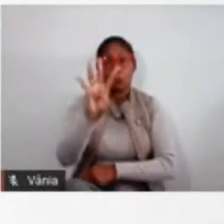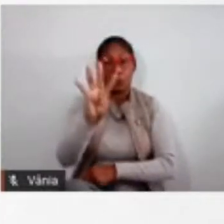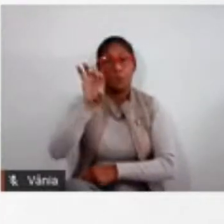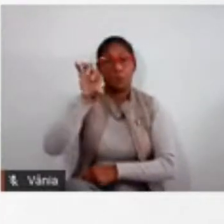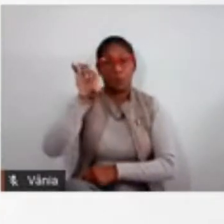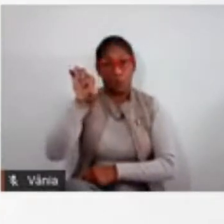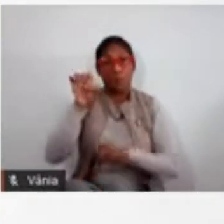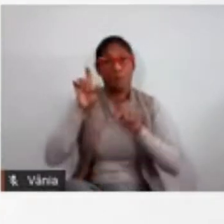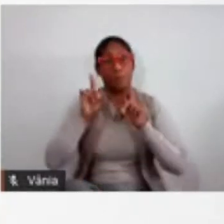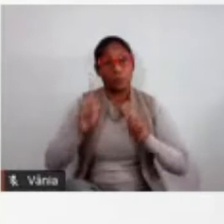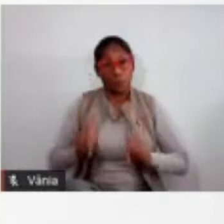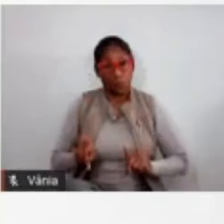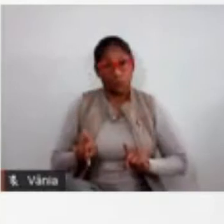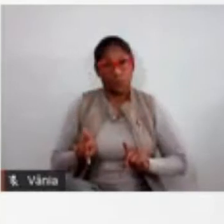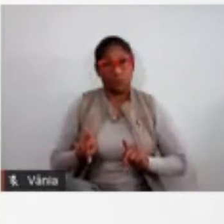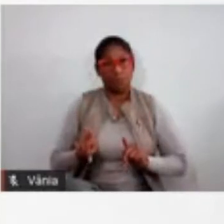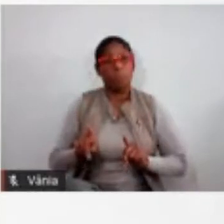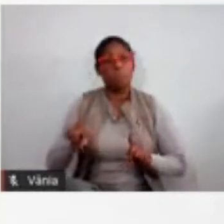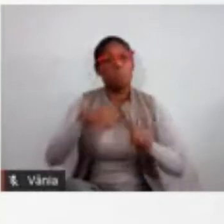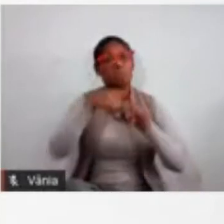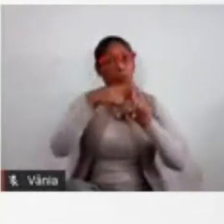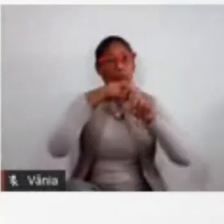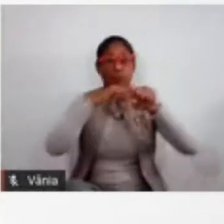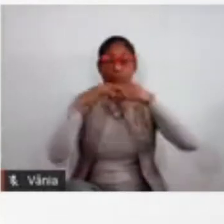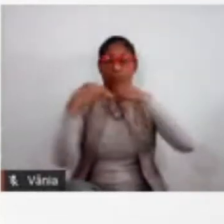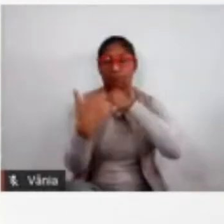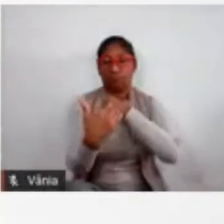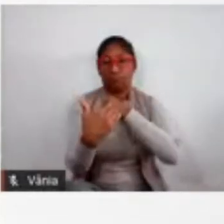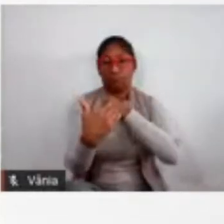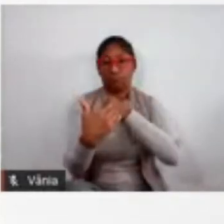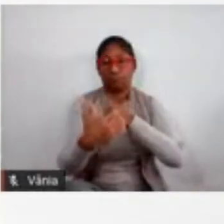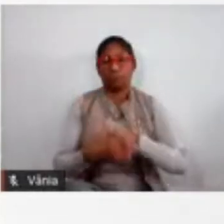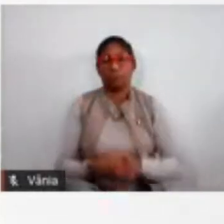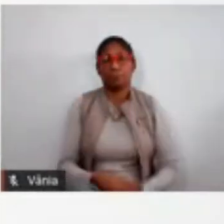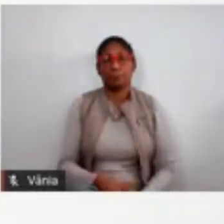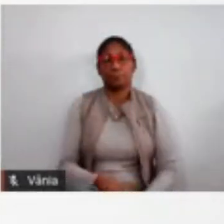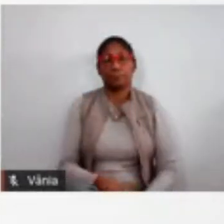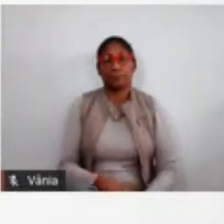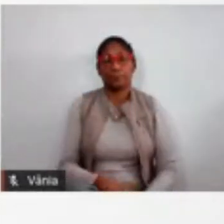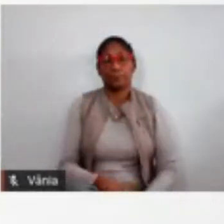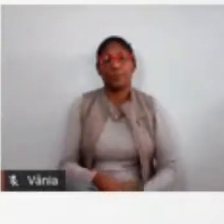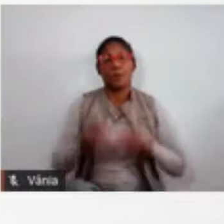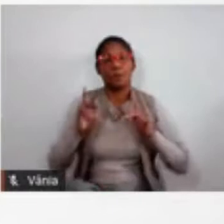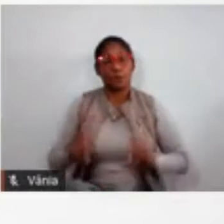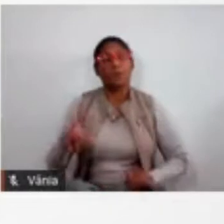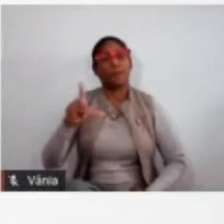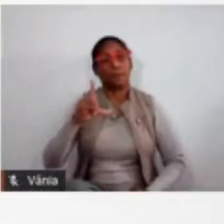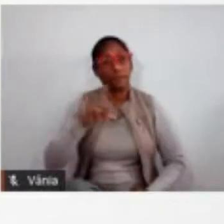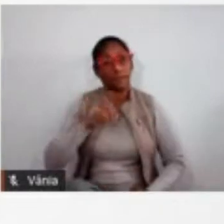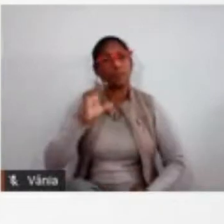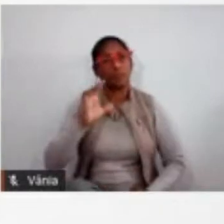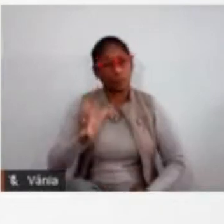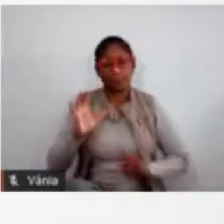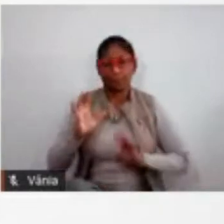47.449 casos confirmados de coronavírus. São casos que aconteceram já em